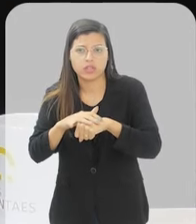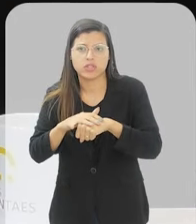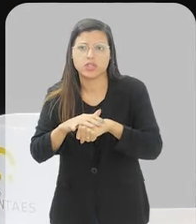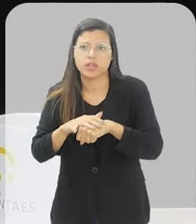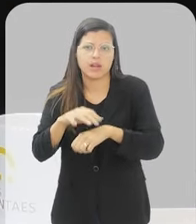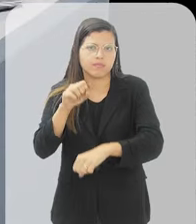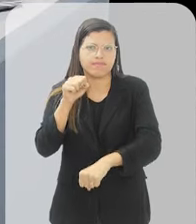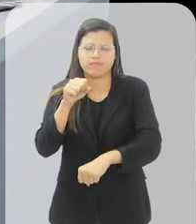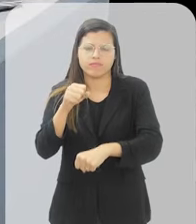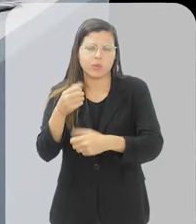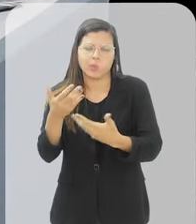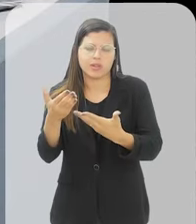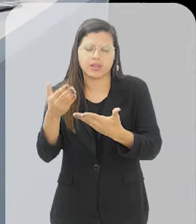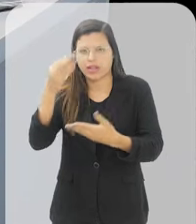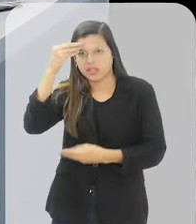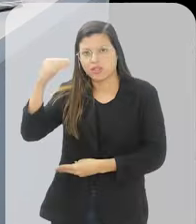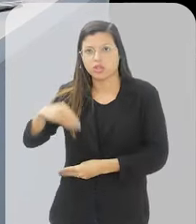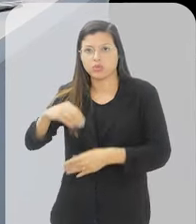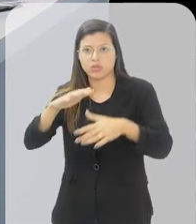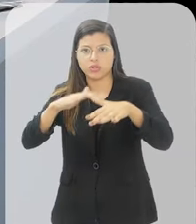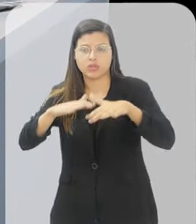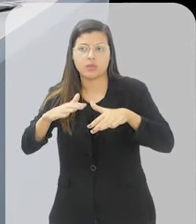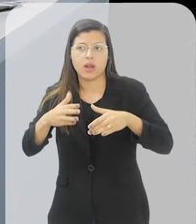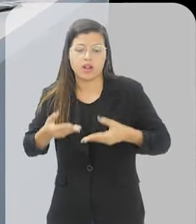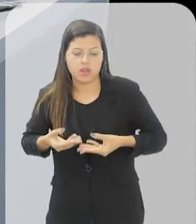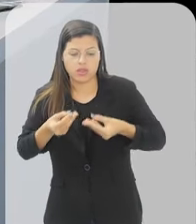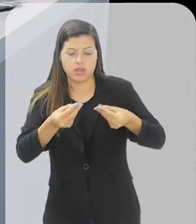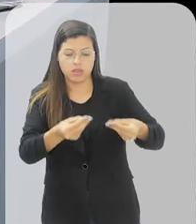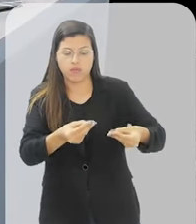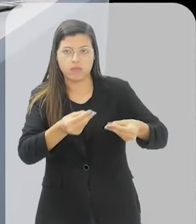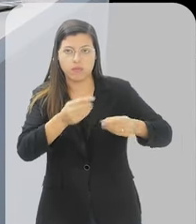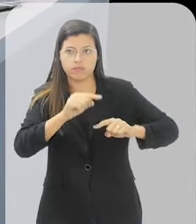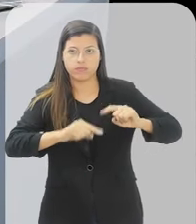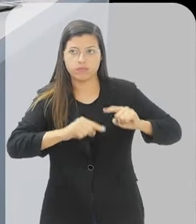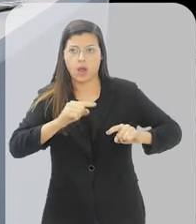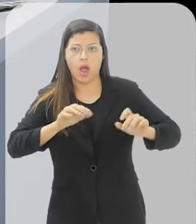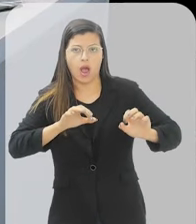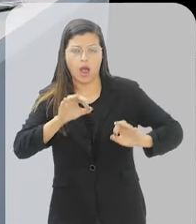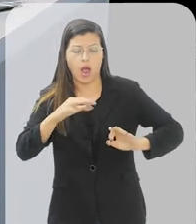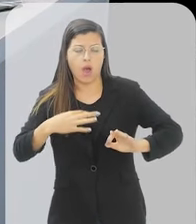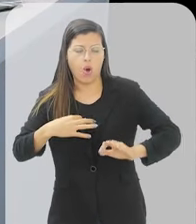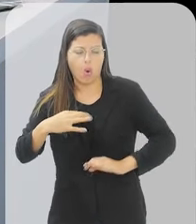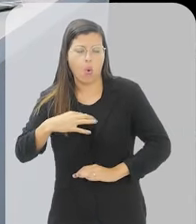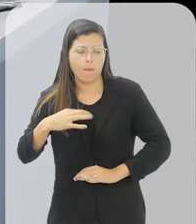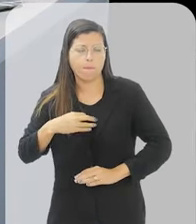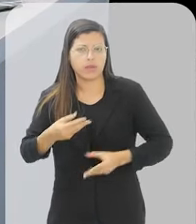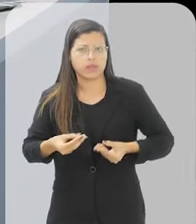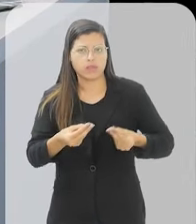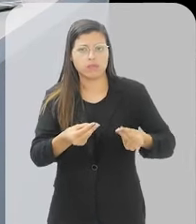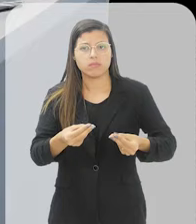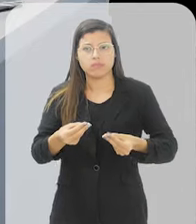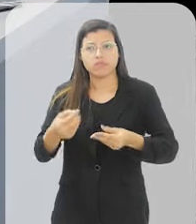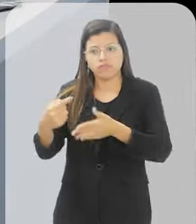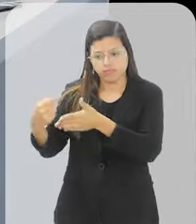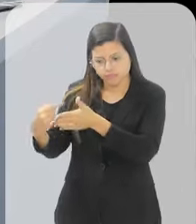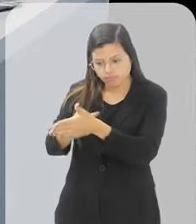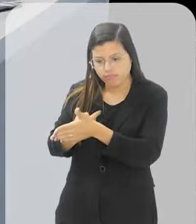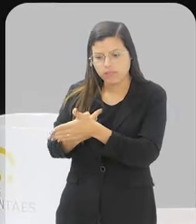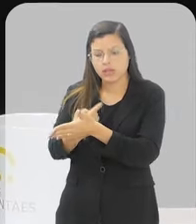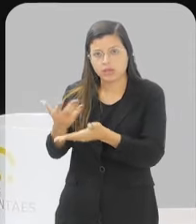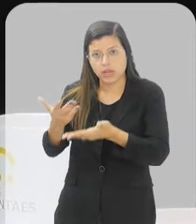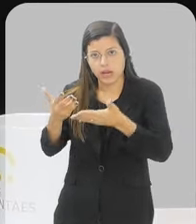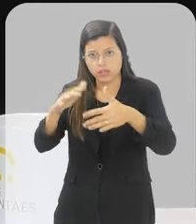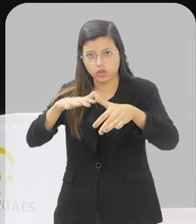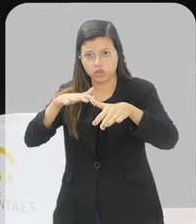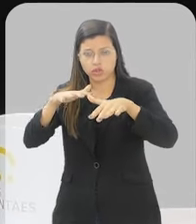desfilar. Abriu uma vaga. Aí ele devolveu o figurino para a escola. Aí o Renato automaticamente me ligou e perguntou se eu queria desfilar na escola. Fez